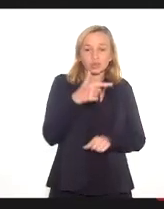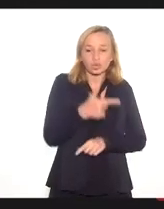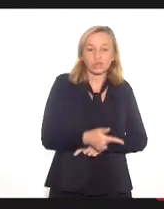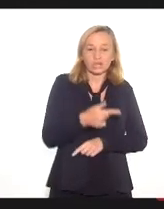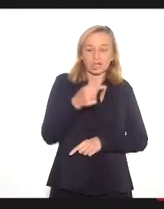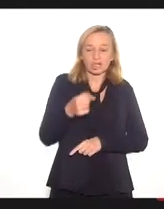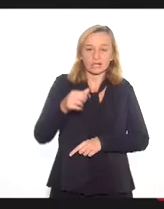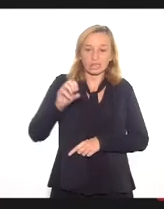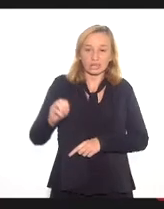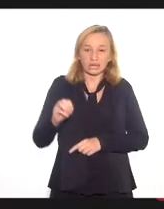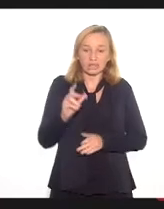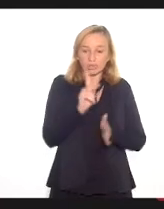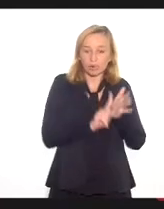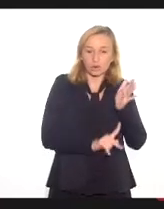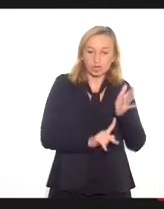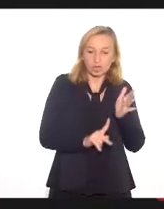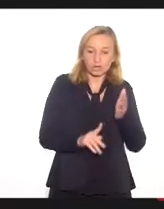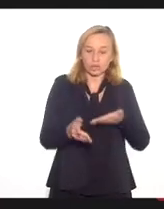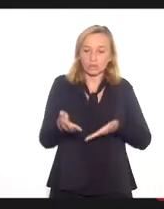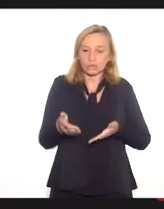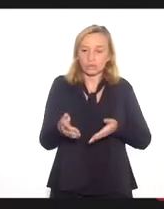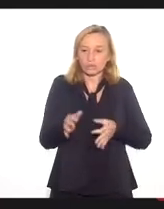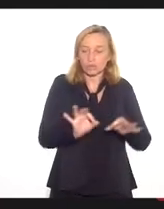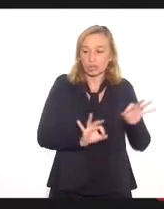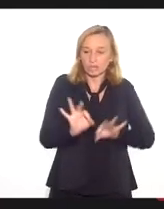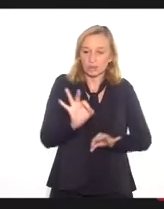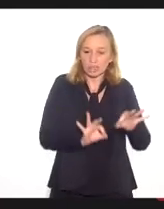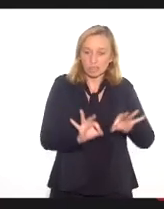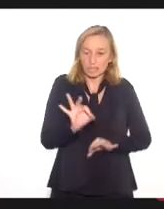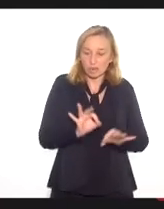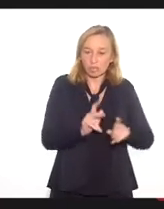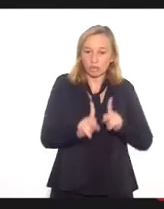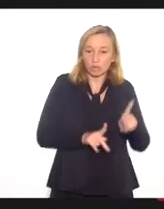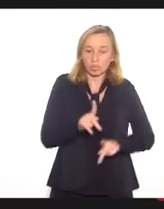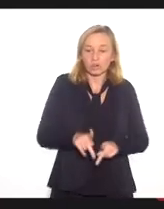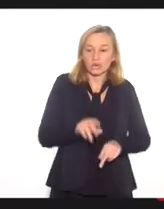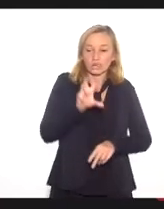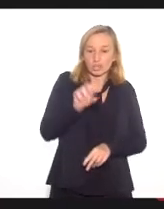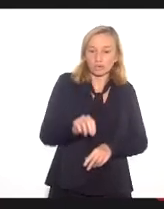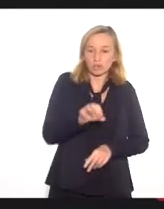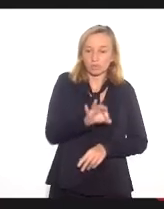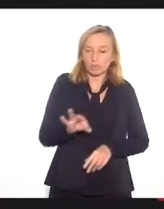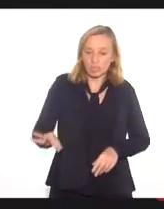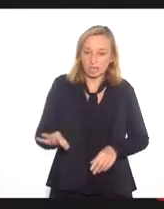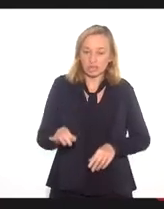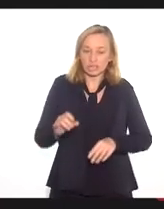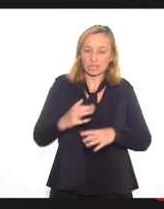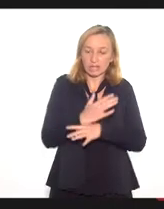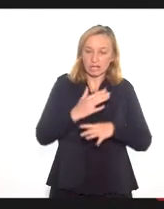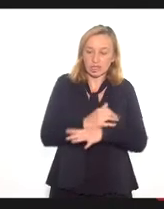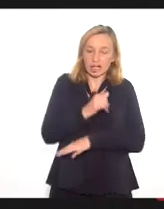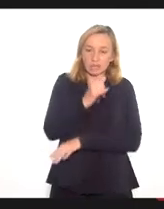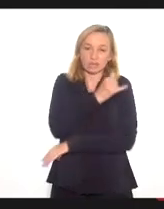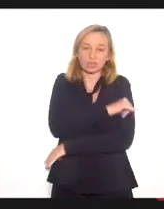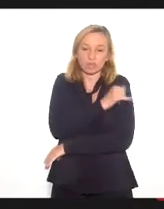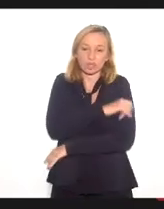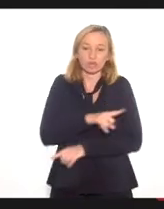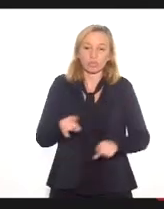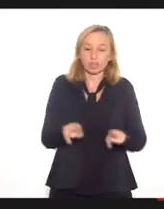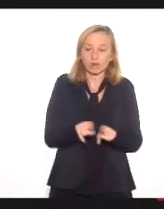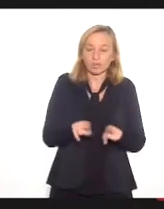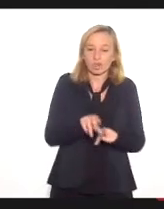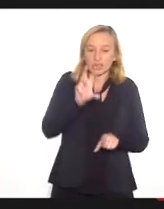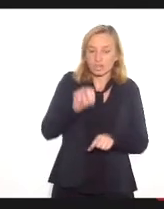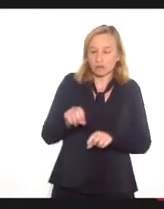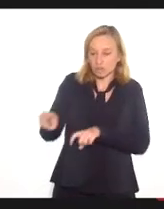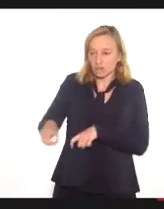projetos de organizações populares foram apresentados. 50% da cidade do Rio, os outros 50% do interior do Estado. Tem